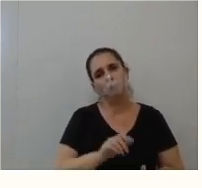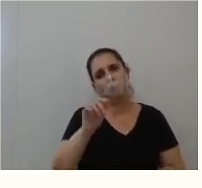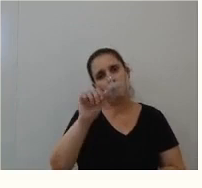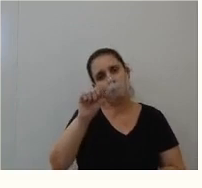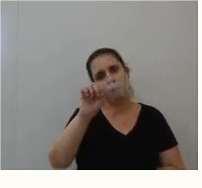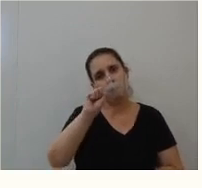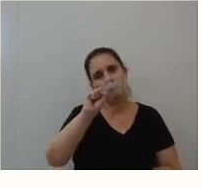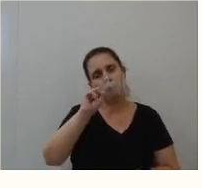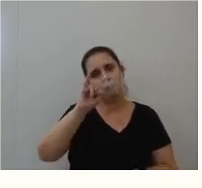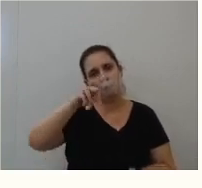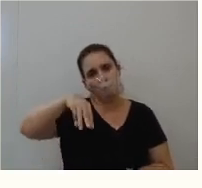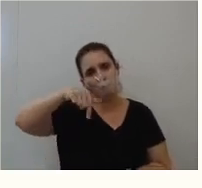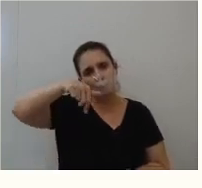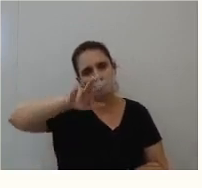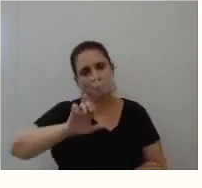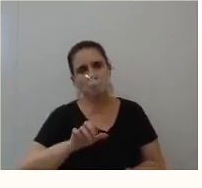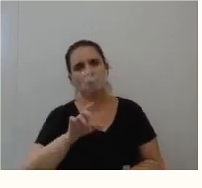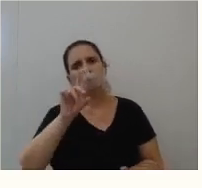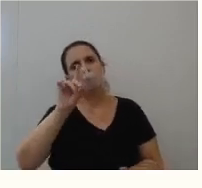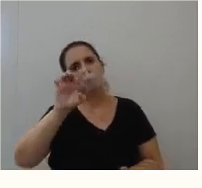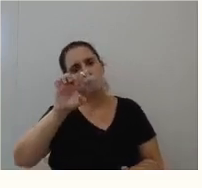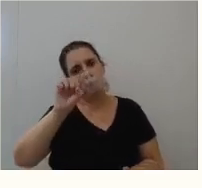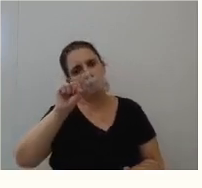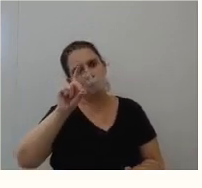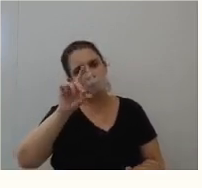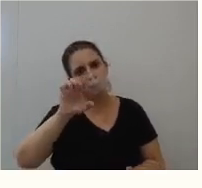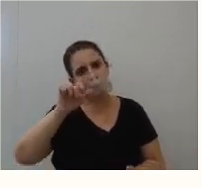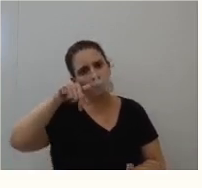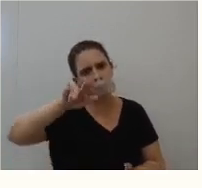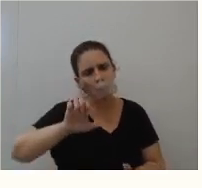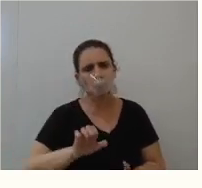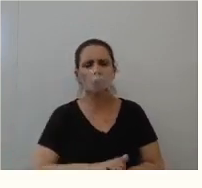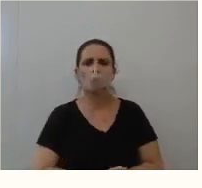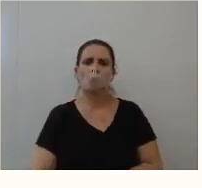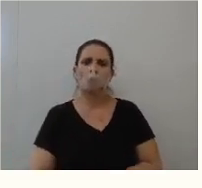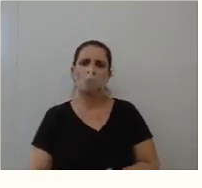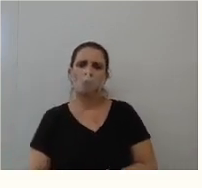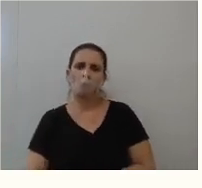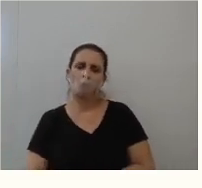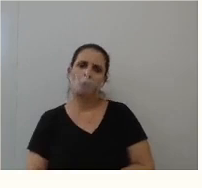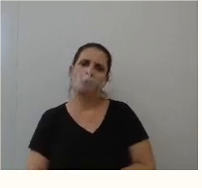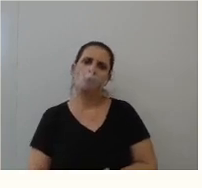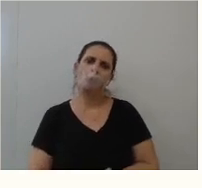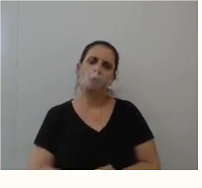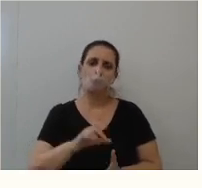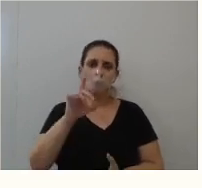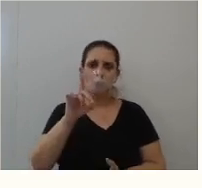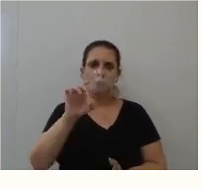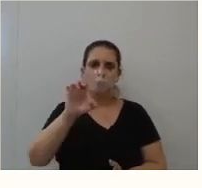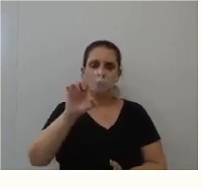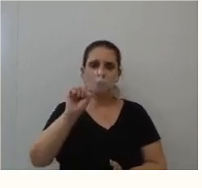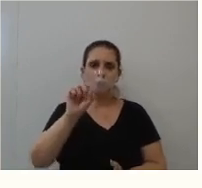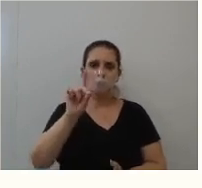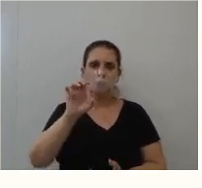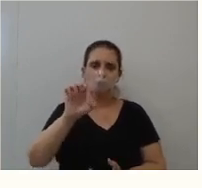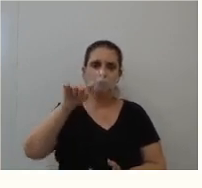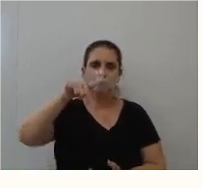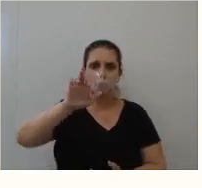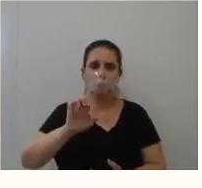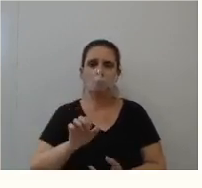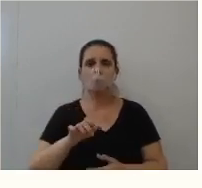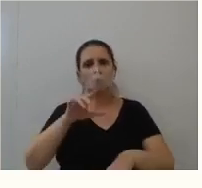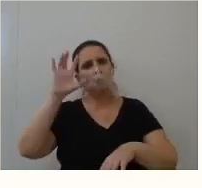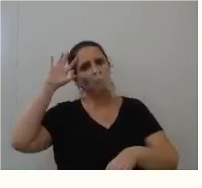que, sempre que, desde que, né? Cuidado com essa desde que, tá? Essa desde que pode indicar tempo, pode